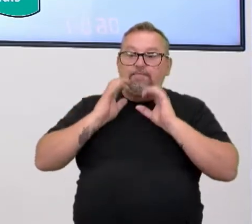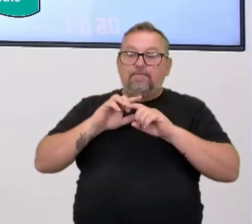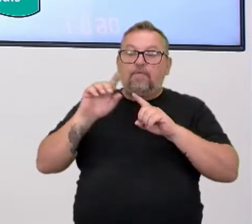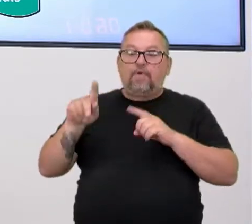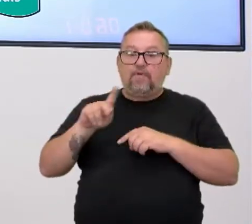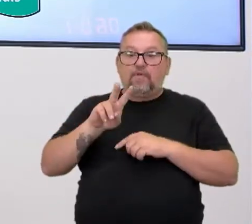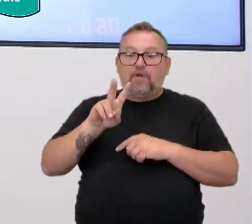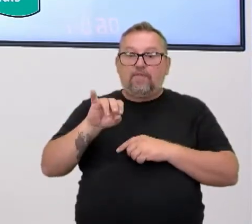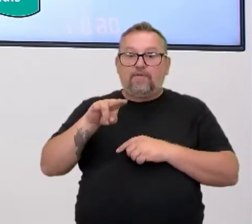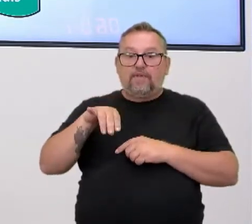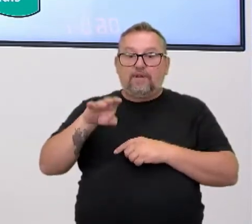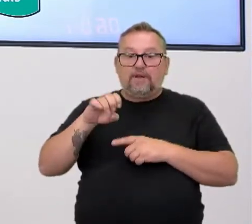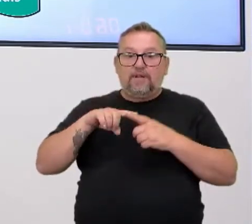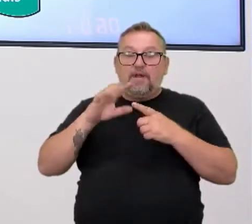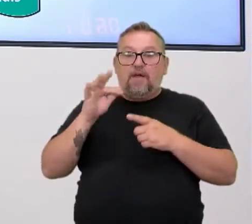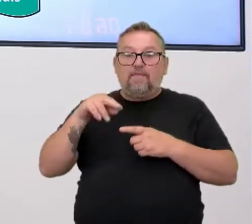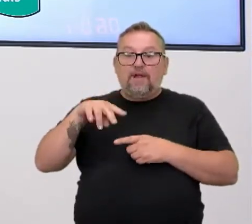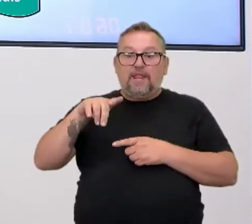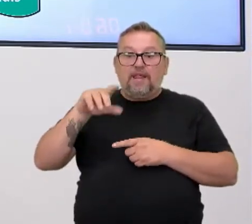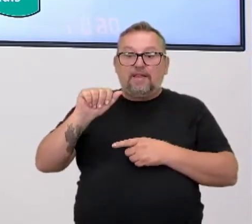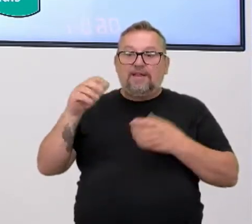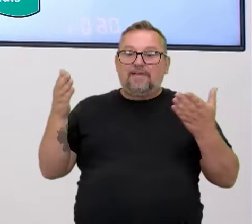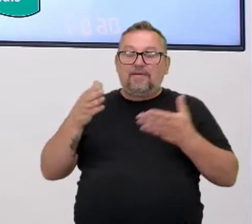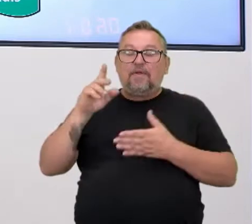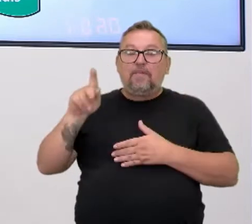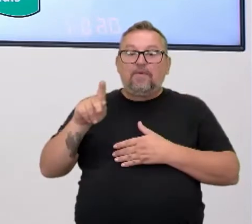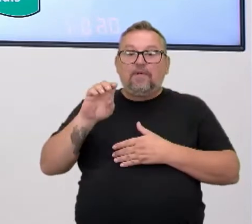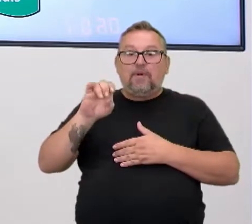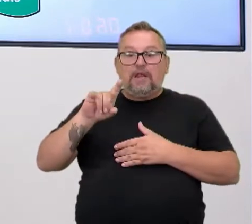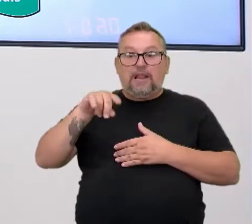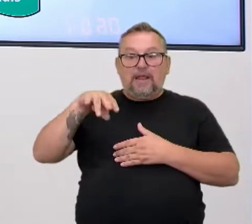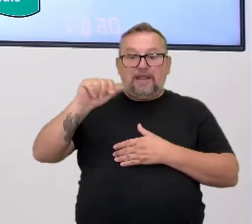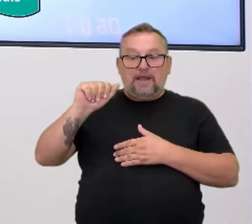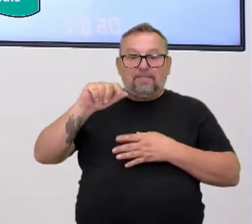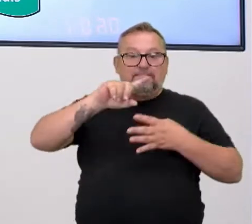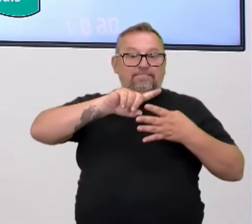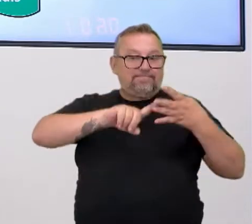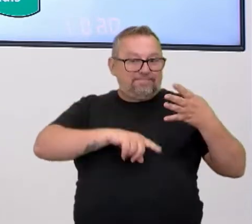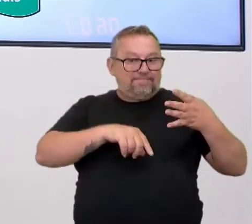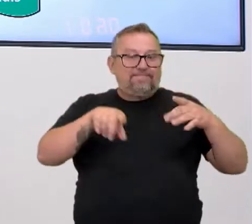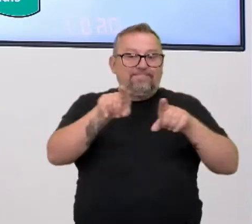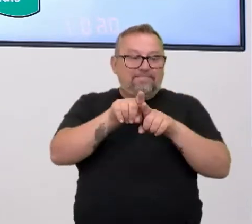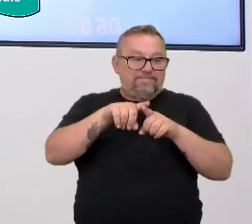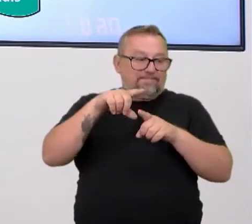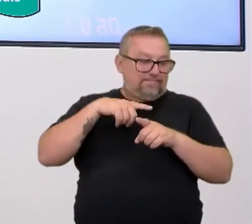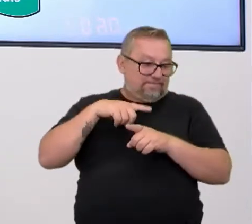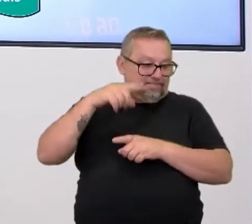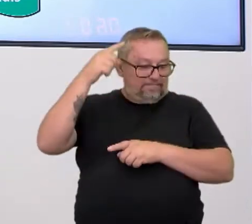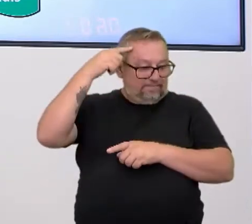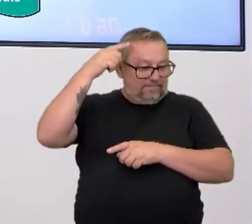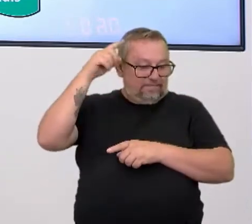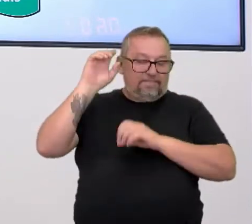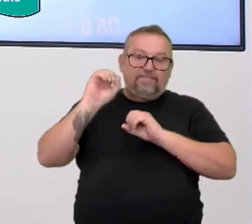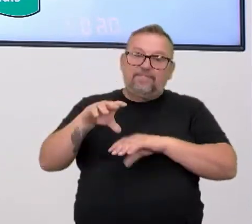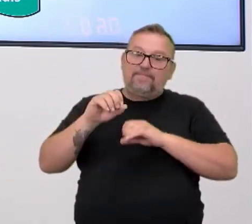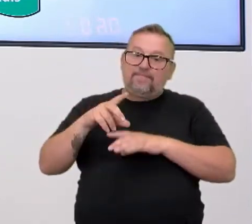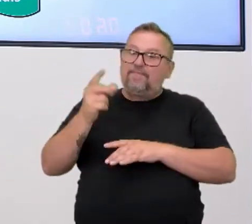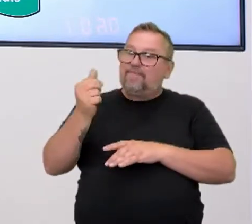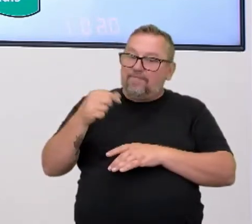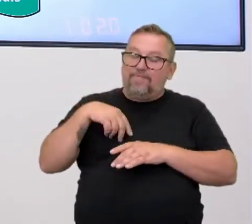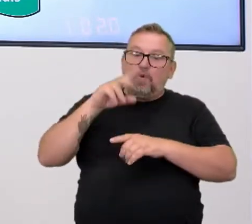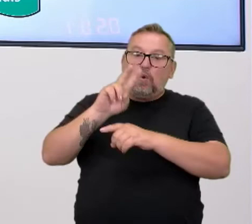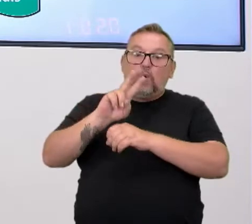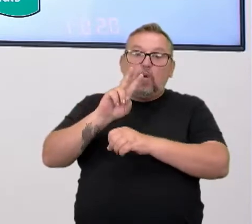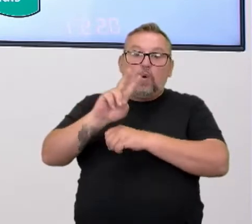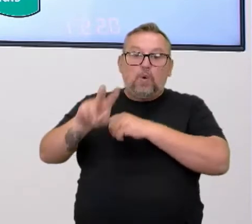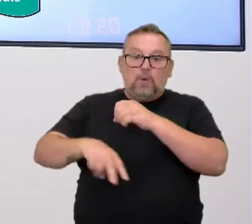Viviane, professora Fernanda e a professora Ilana. Os 4 estão dentro aí da educação financeira